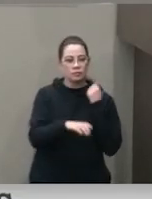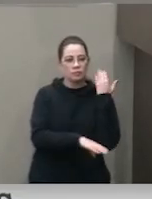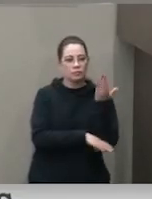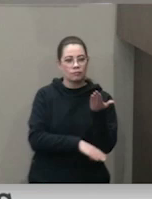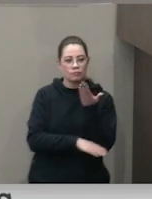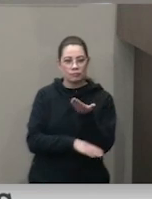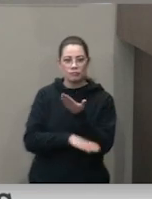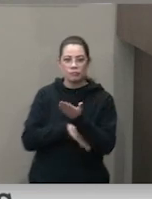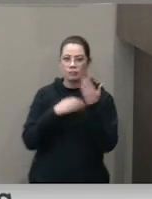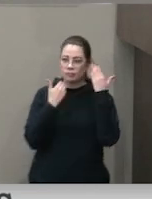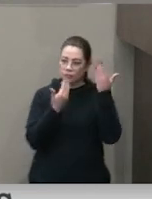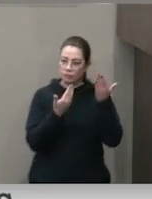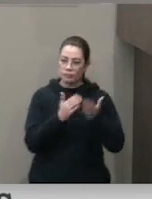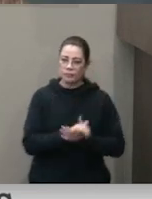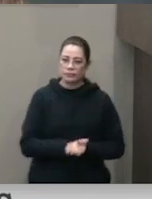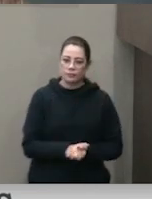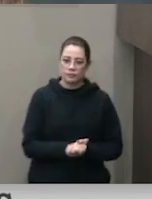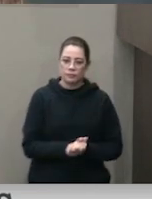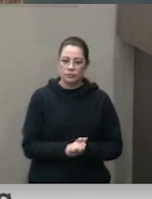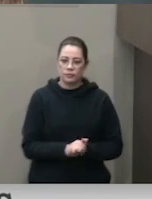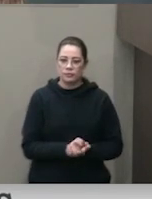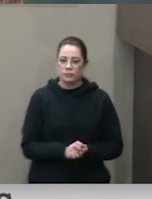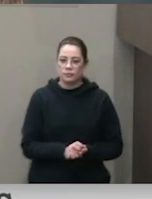na cidade. Obrigado, presidente.